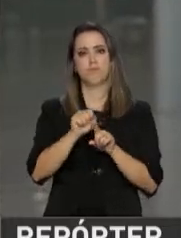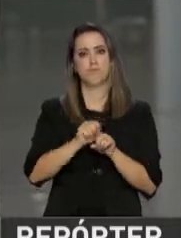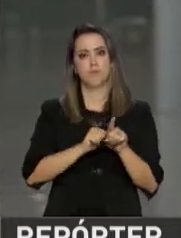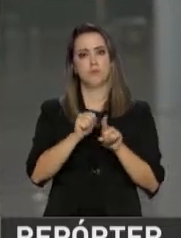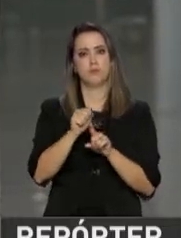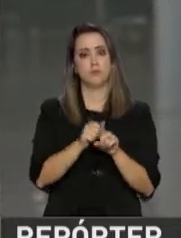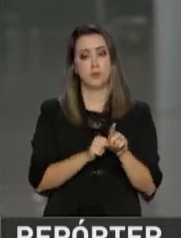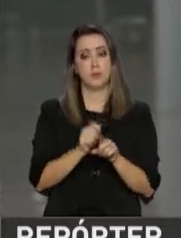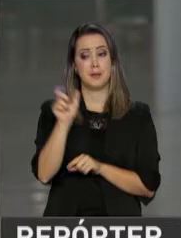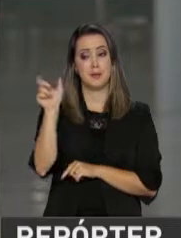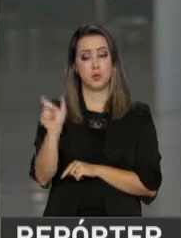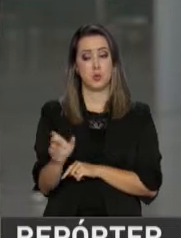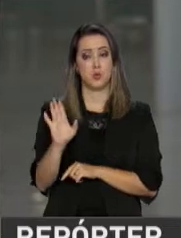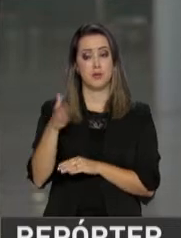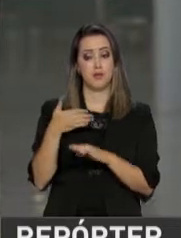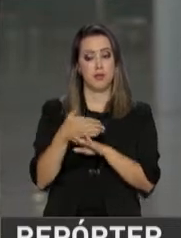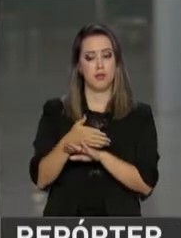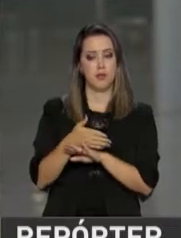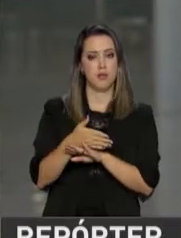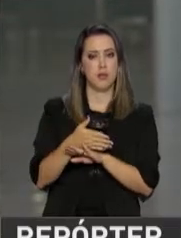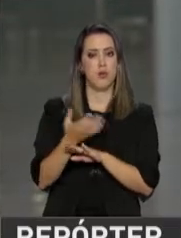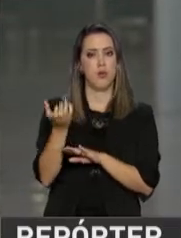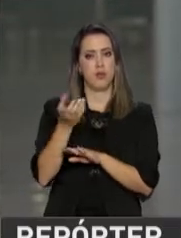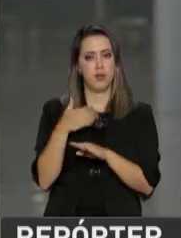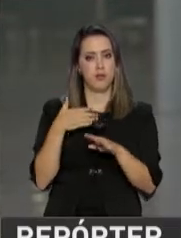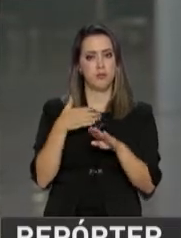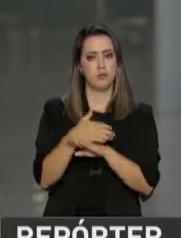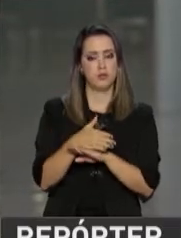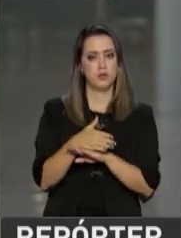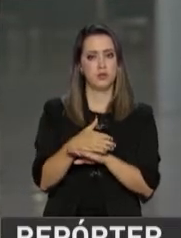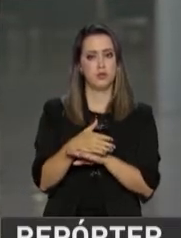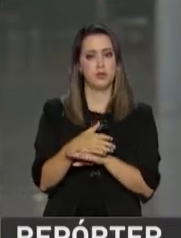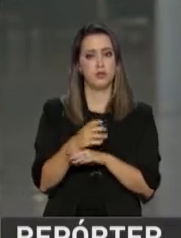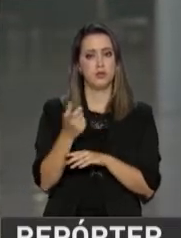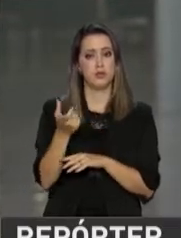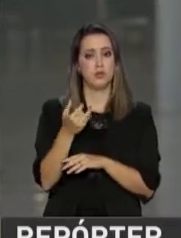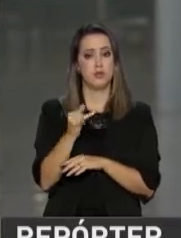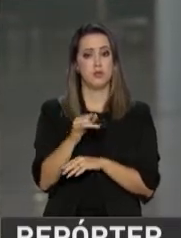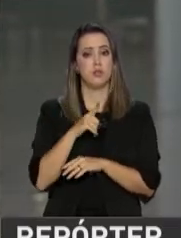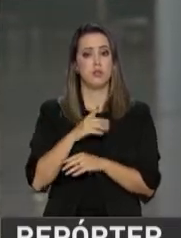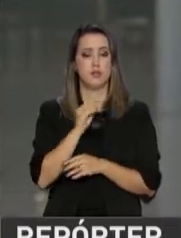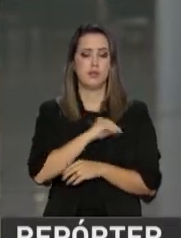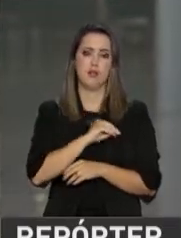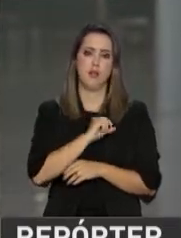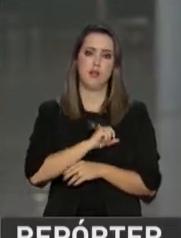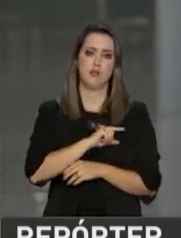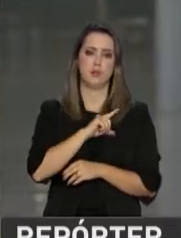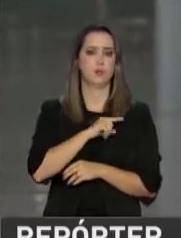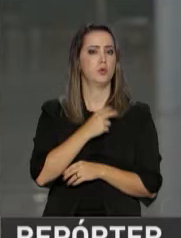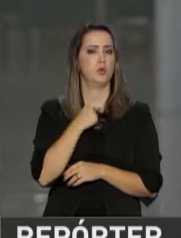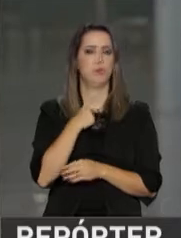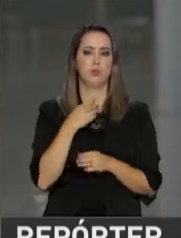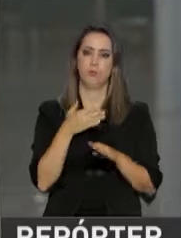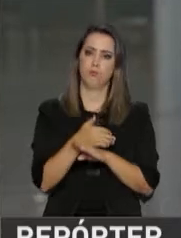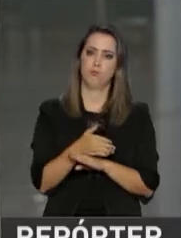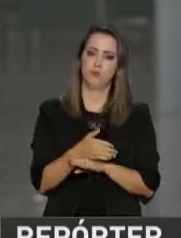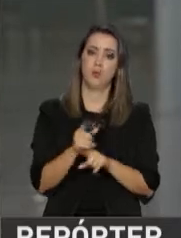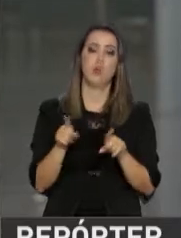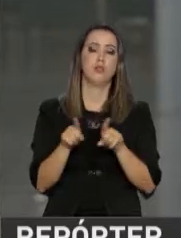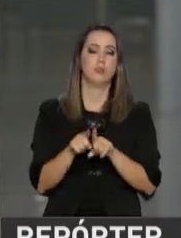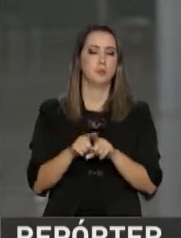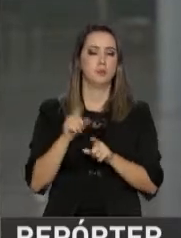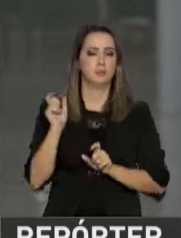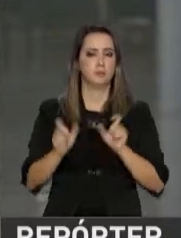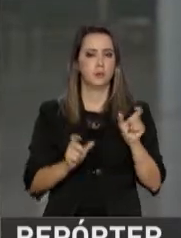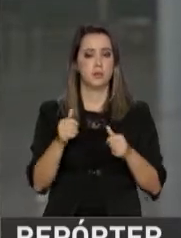tanto para aquelas que estão entrando o pretendem entrar no bolsa se tiverem renda maior já não entram no programa quanto